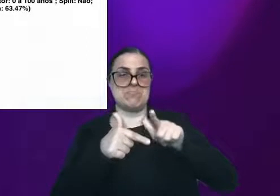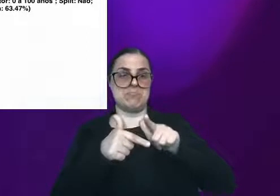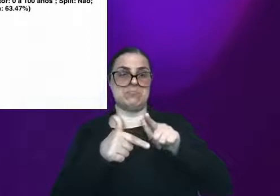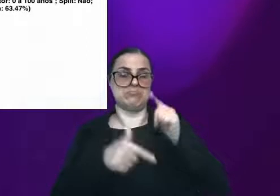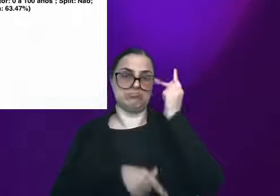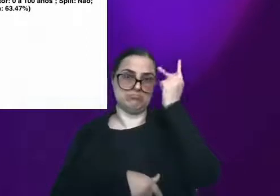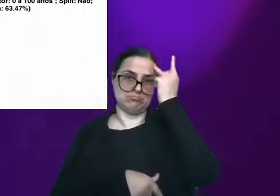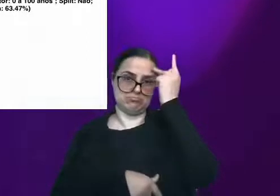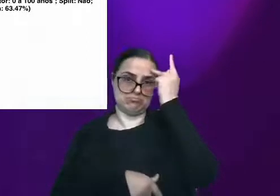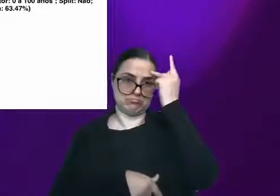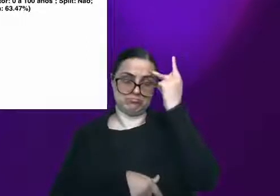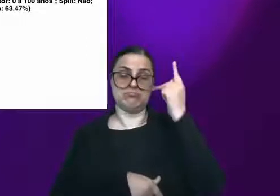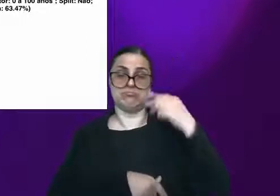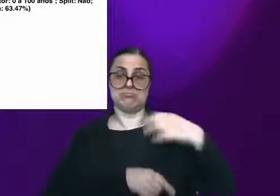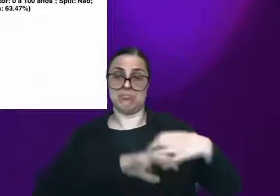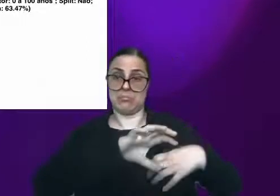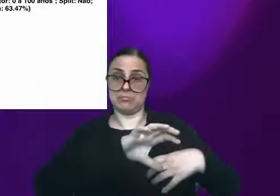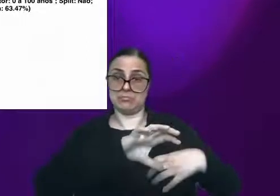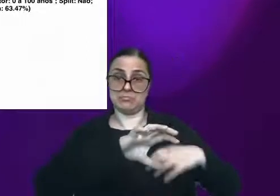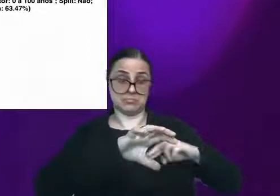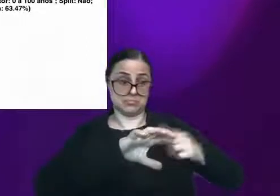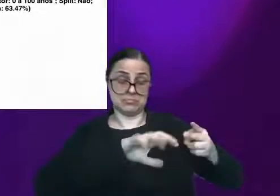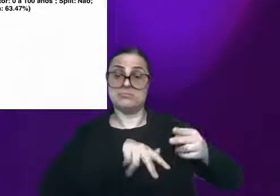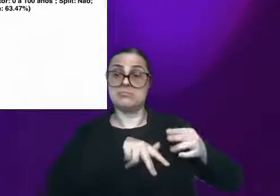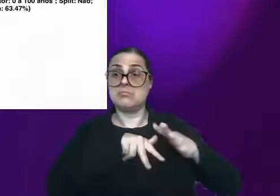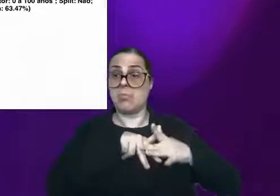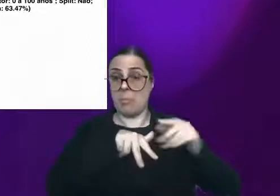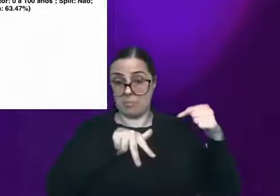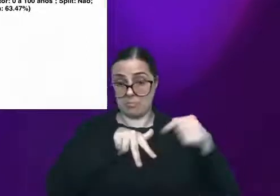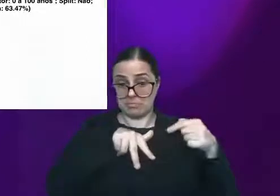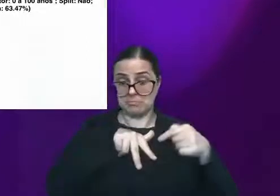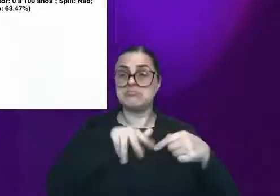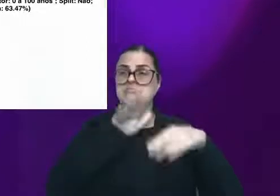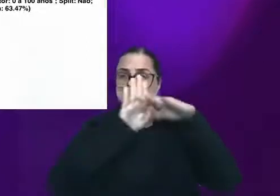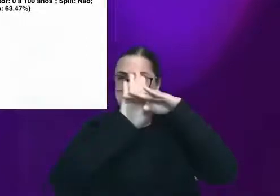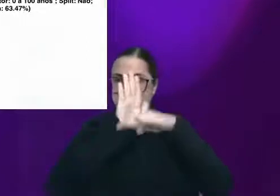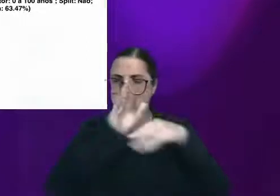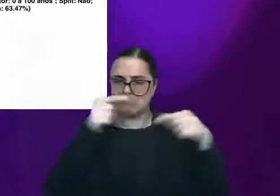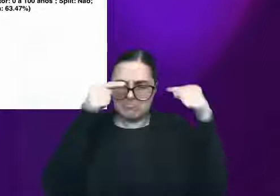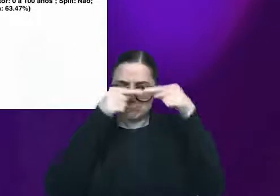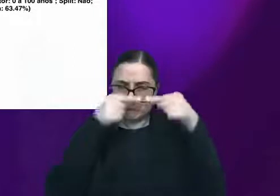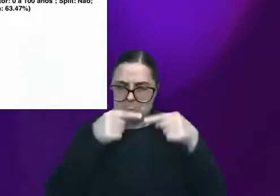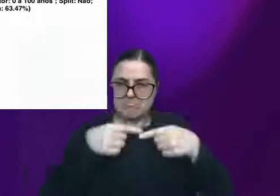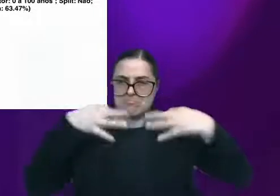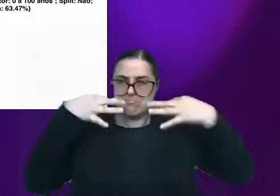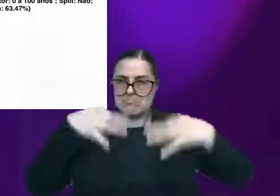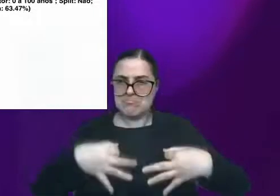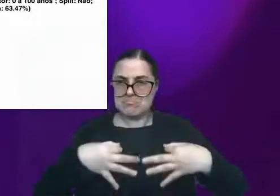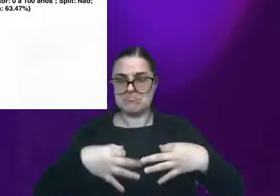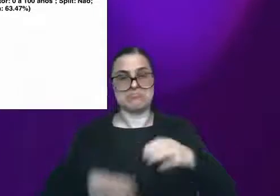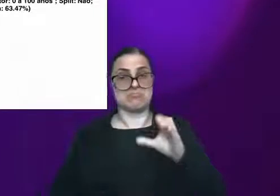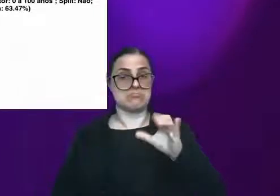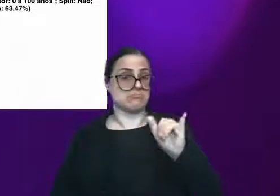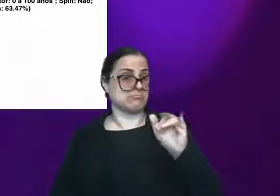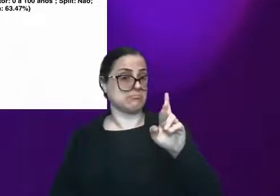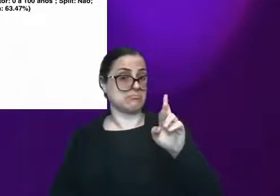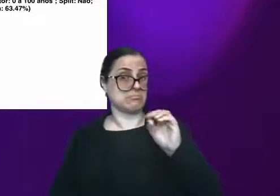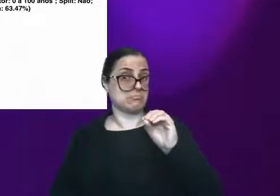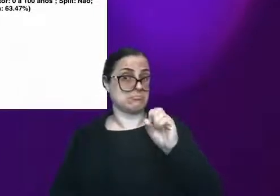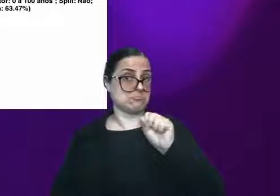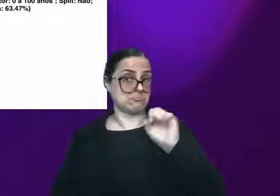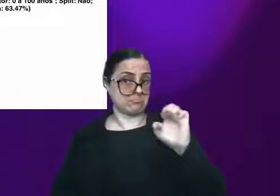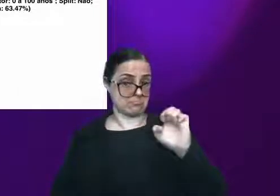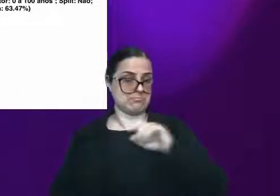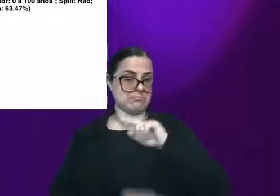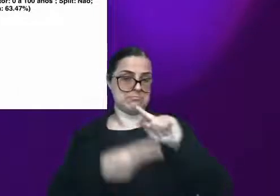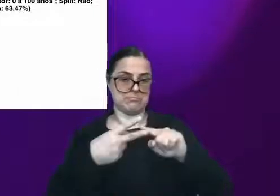transplantado dentro de todos os critérios, com cirrose, hepatocarcinoma e etc.,